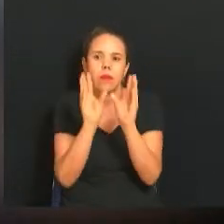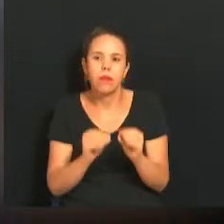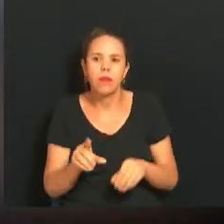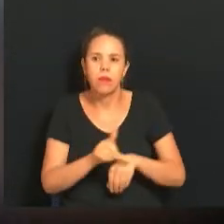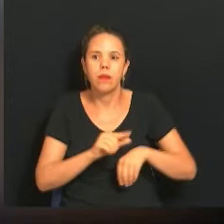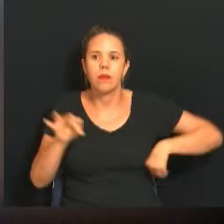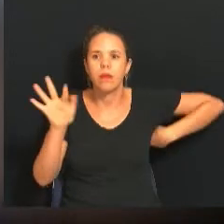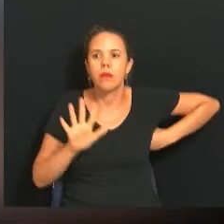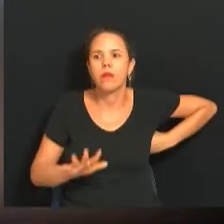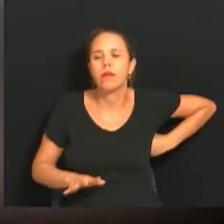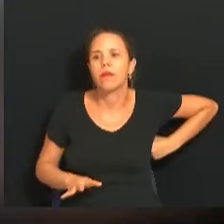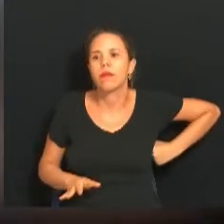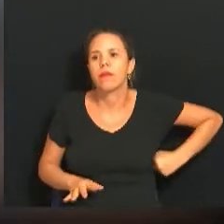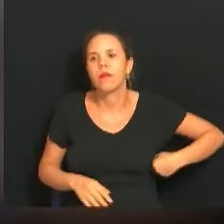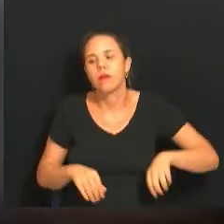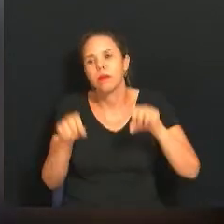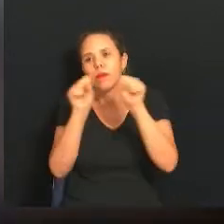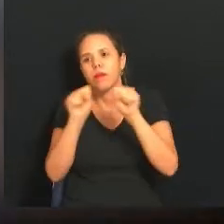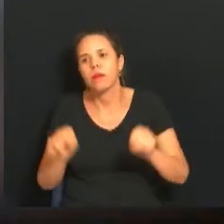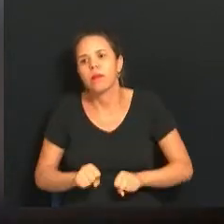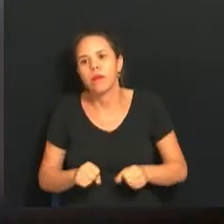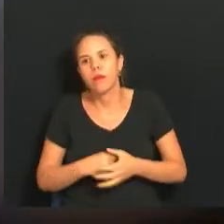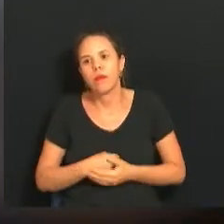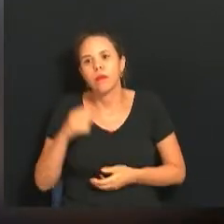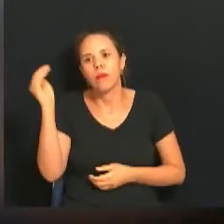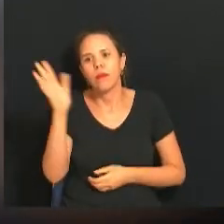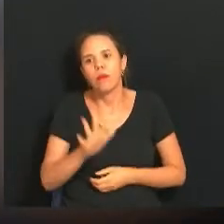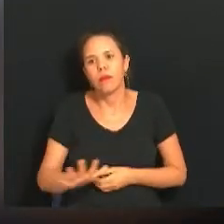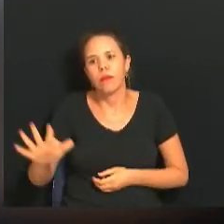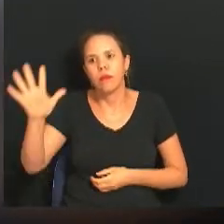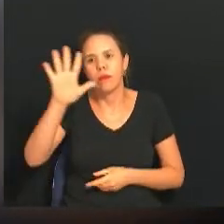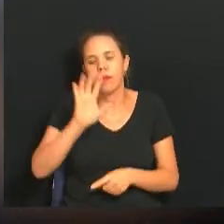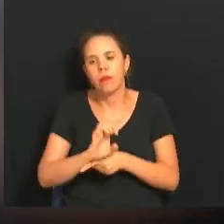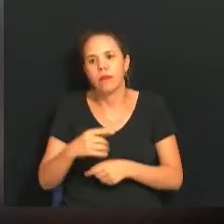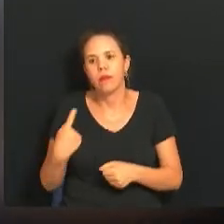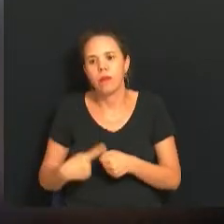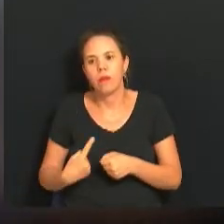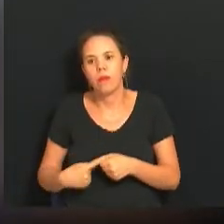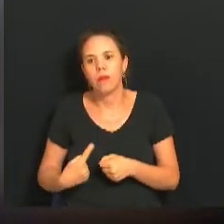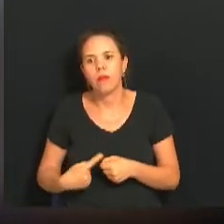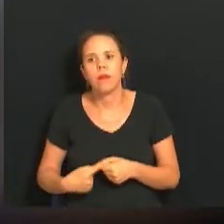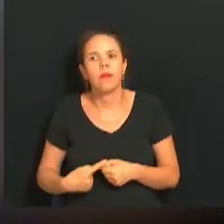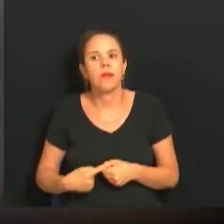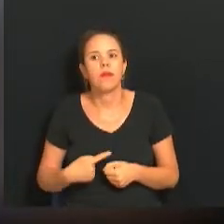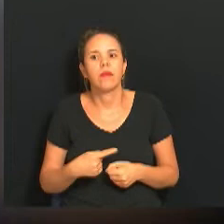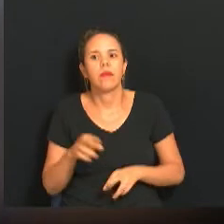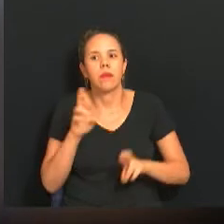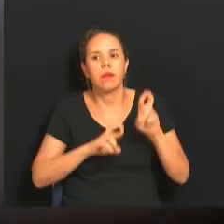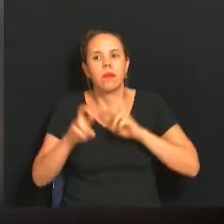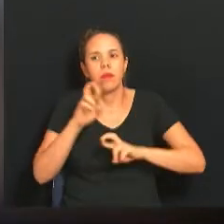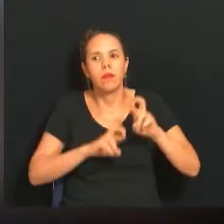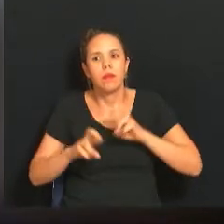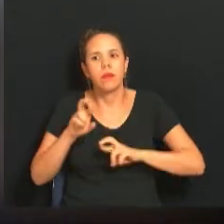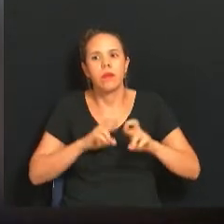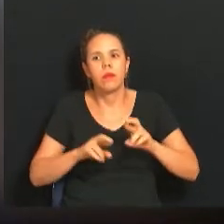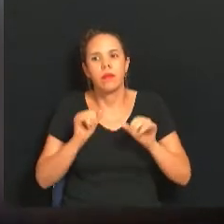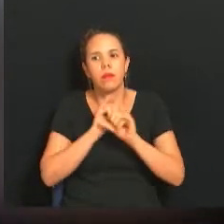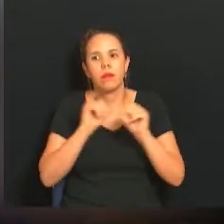federal é o Sistema Nacional, Estadual e Municipal para o monitoramento dos alertas